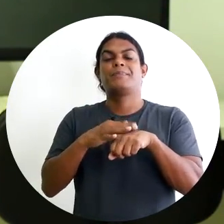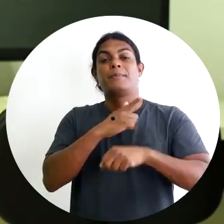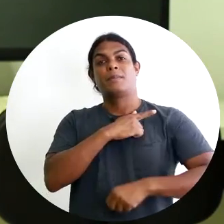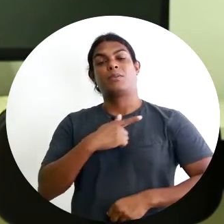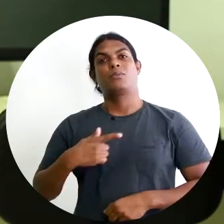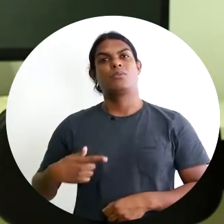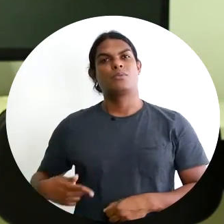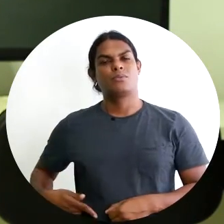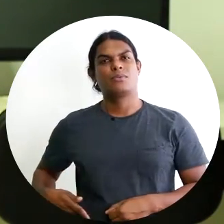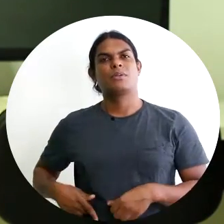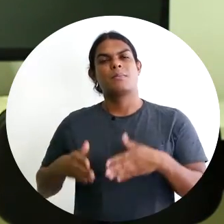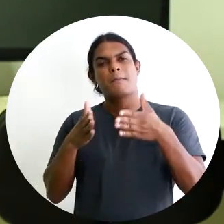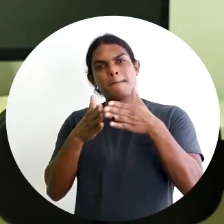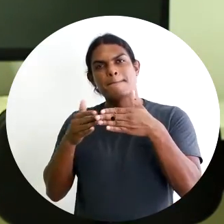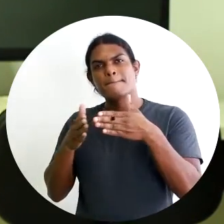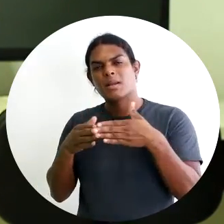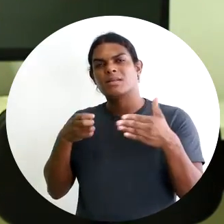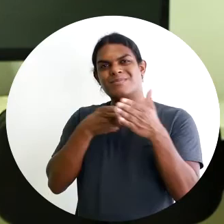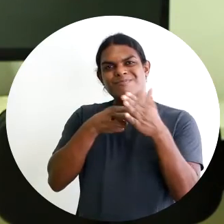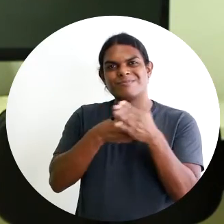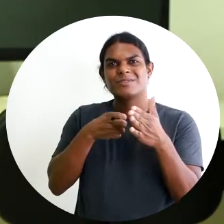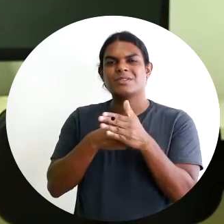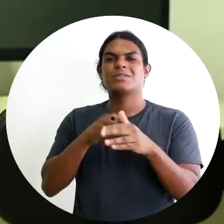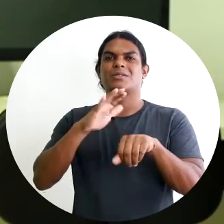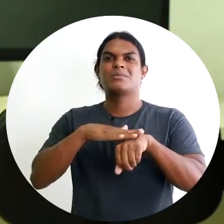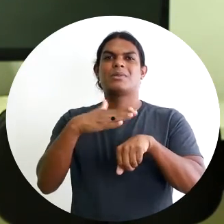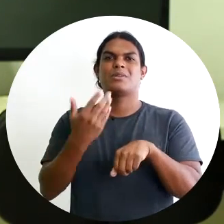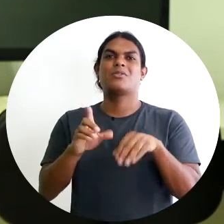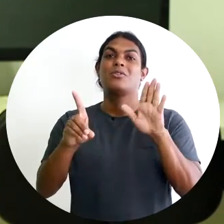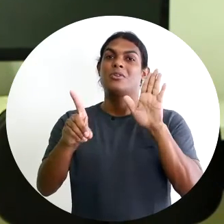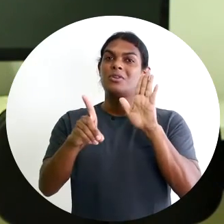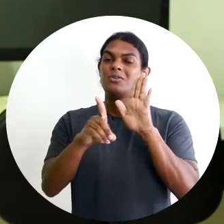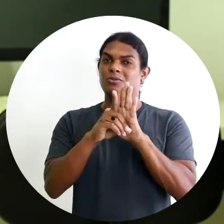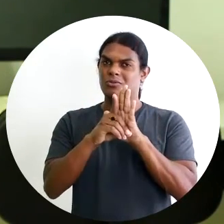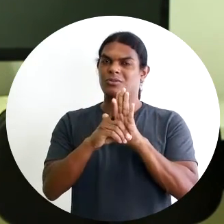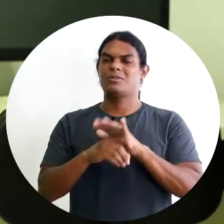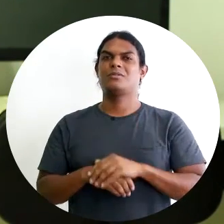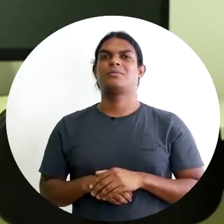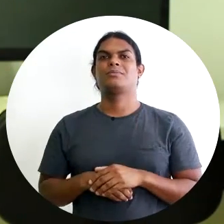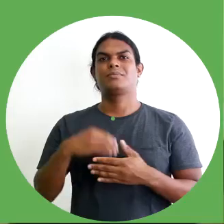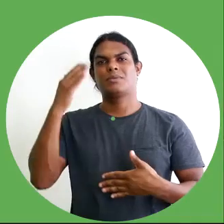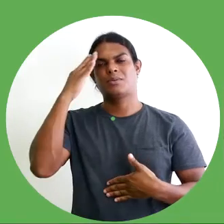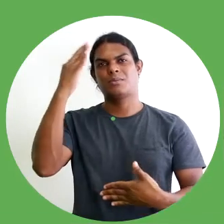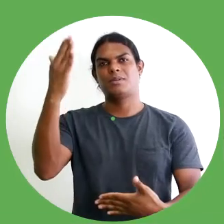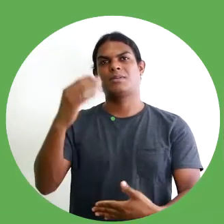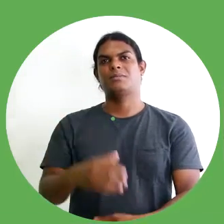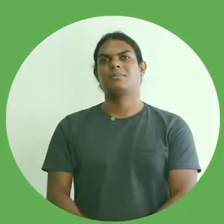mundo muito mais acessível. Essa foi a nossa segunda aula. Obrigada, até a próxima.